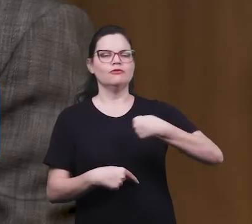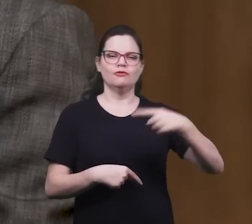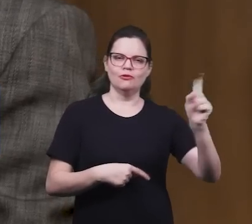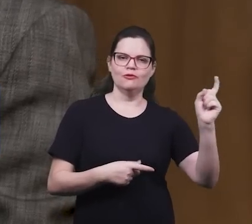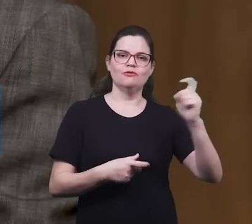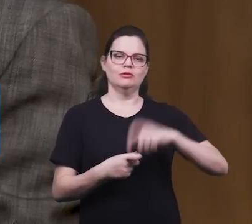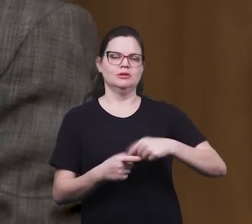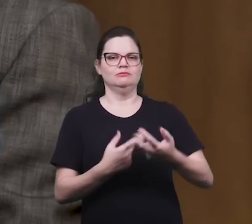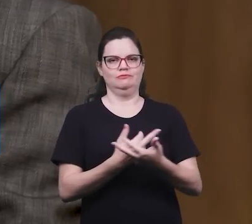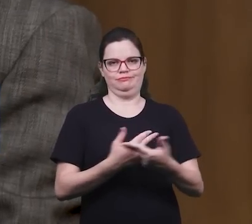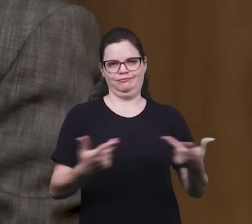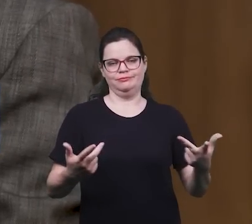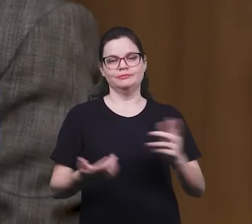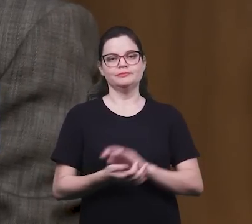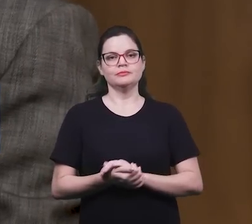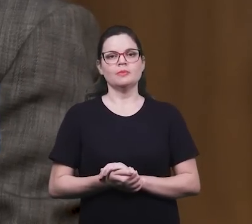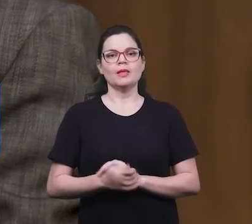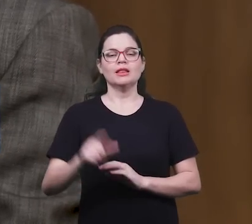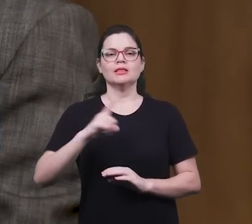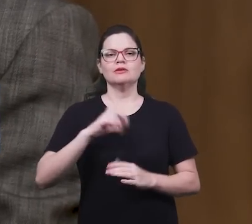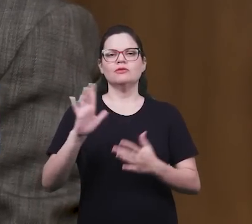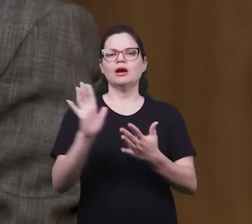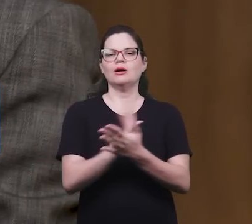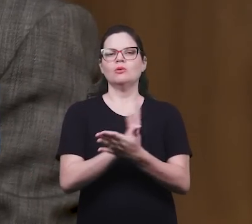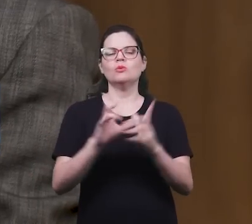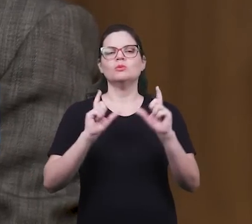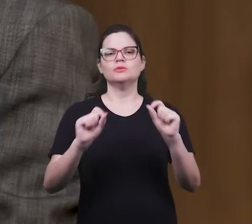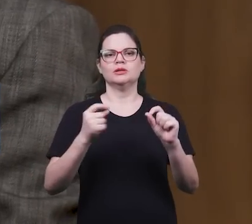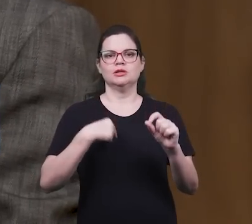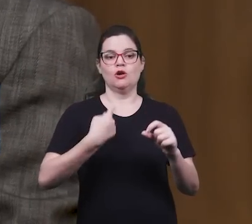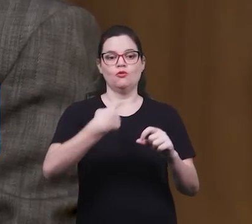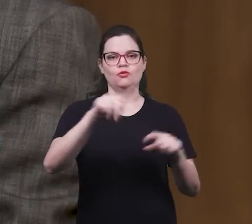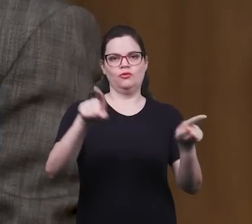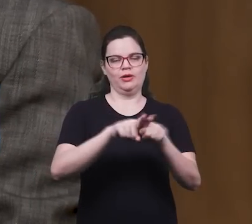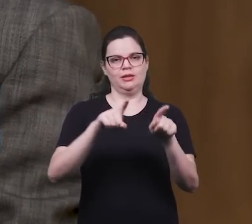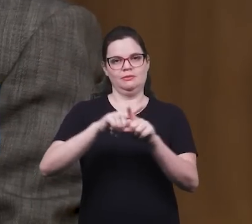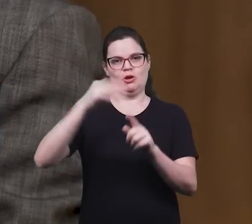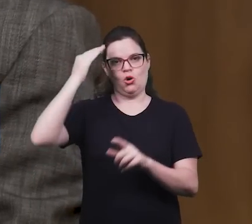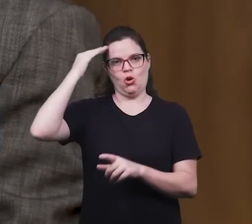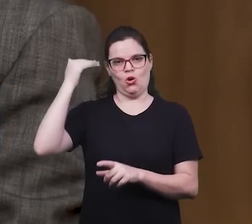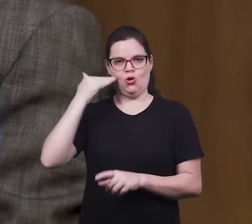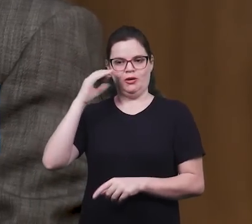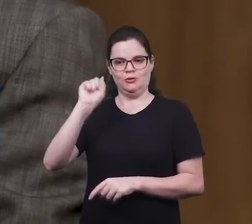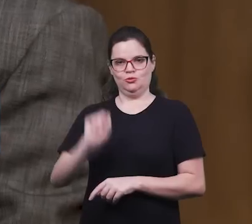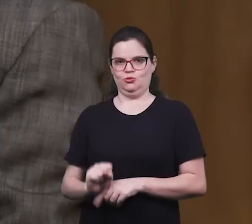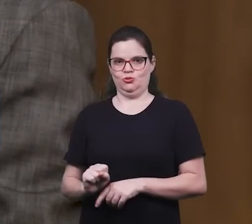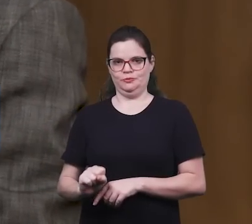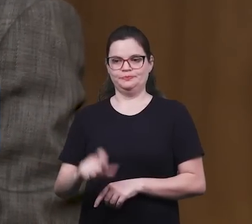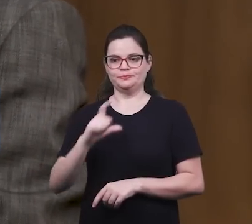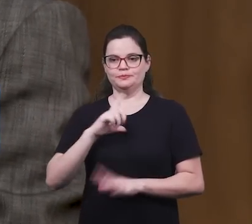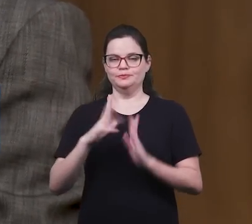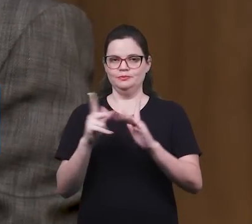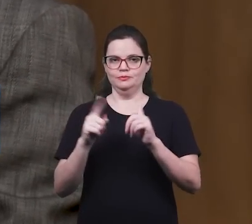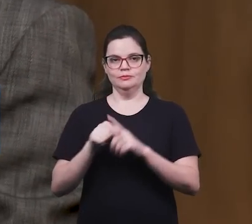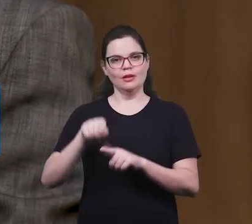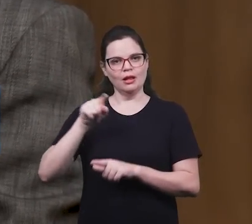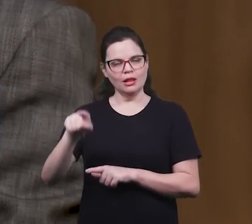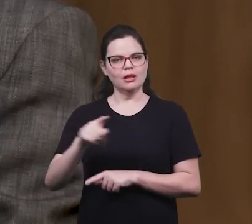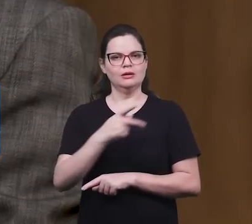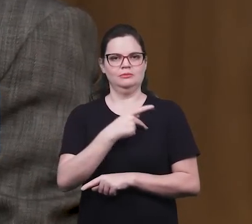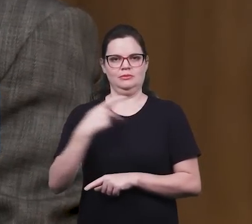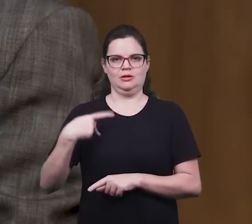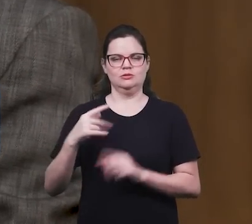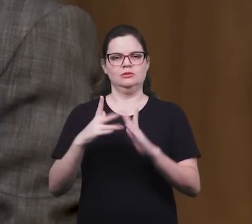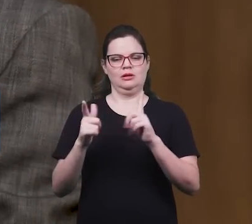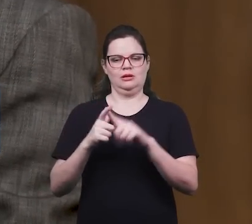dar assistência, e algumas dessas vezes eu tive que ir à Coreia do Sul, onde nós temos uma igreja de pastores nossos, ordenados pela